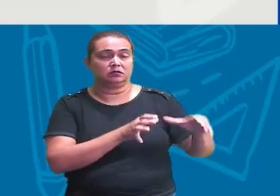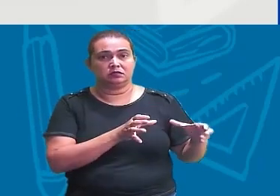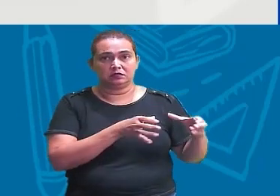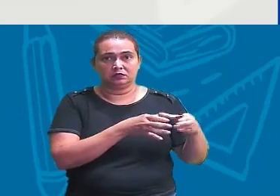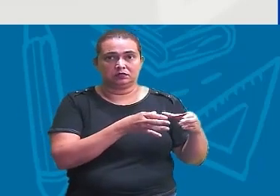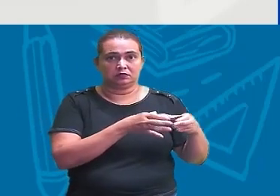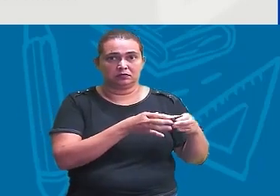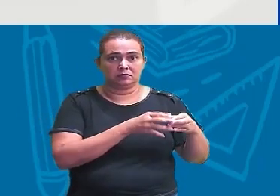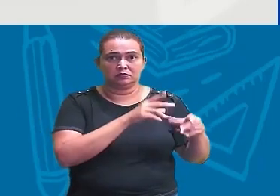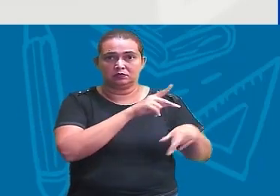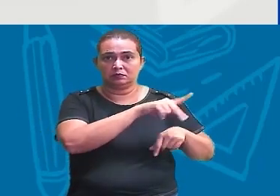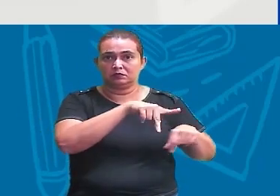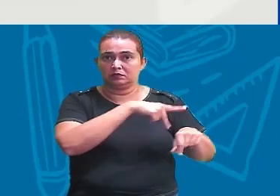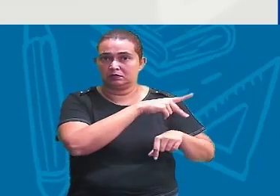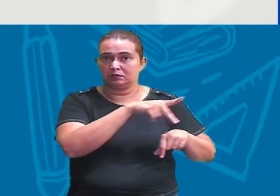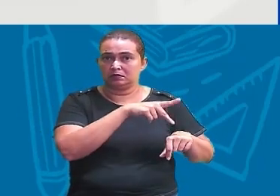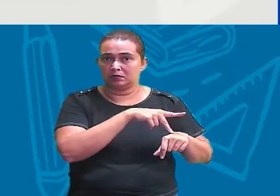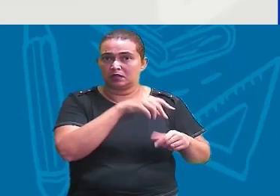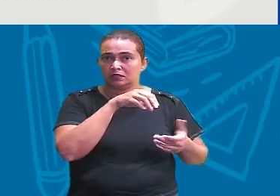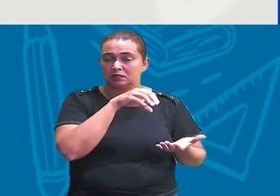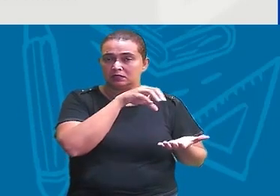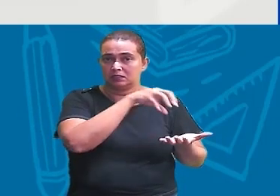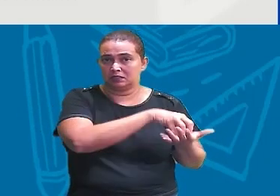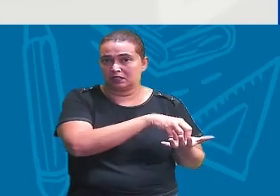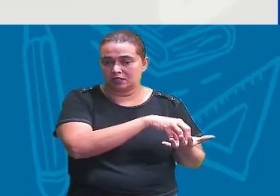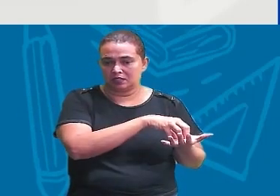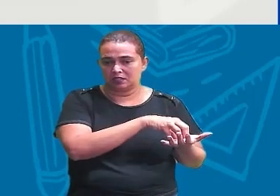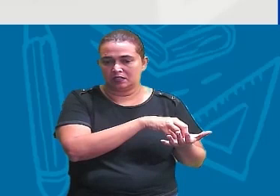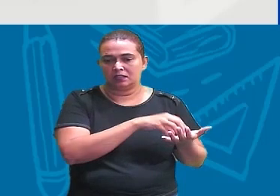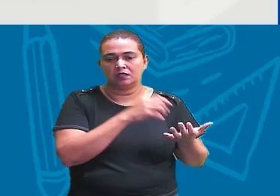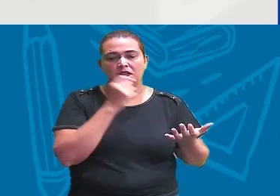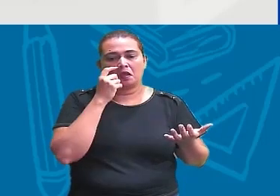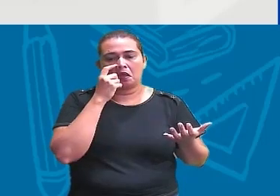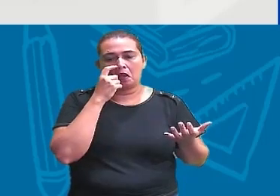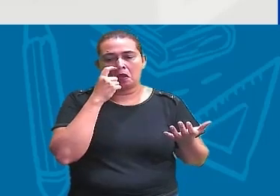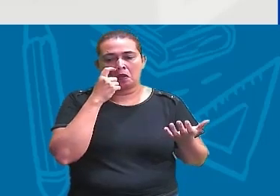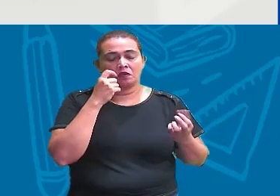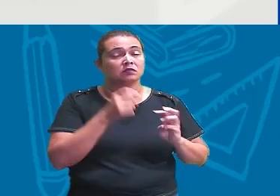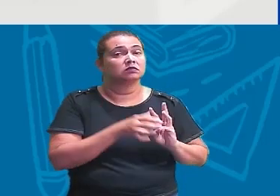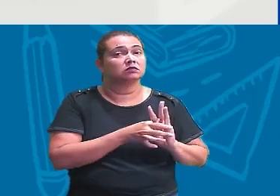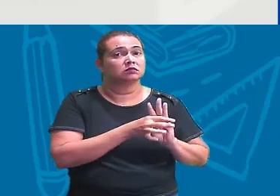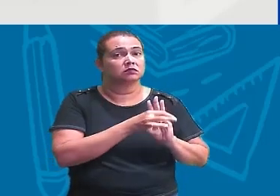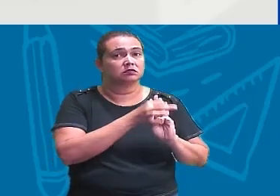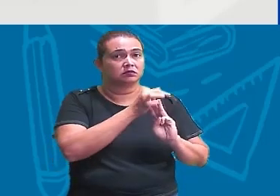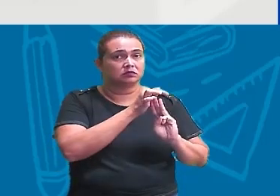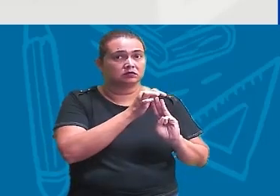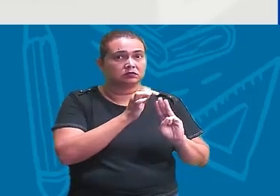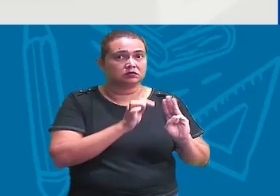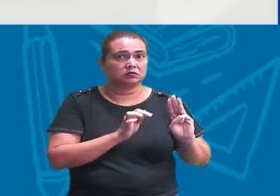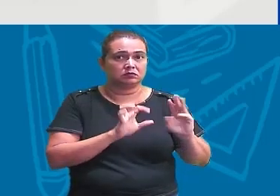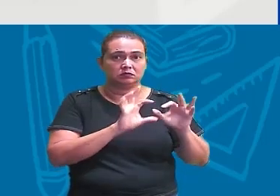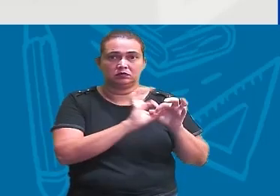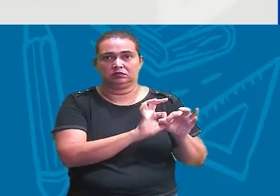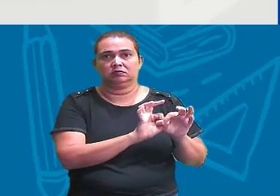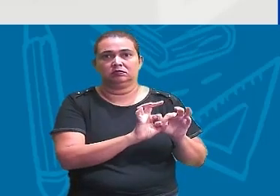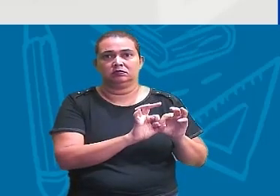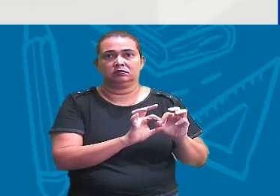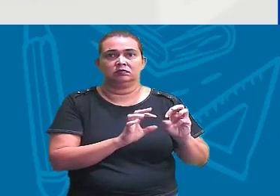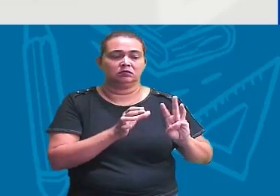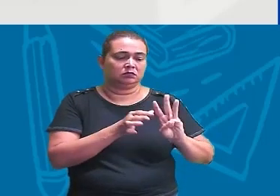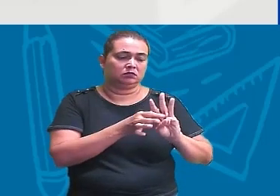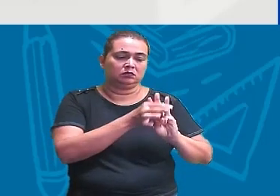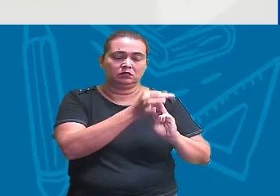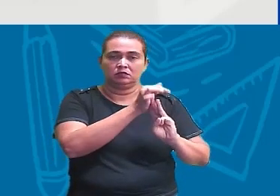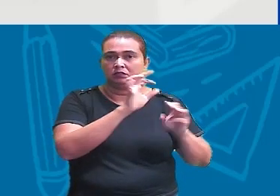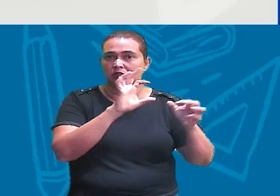potências centrais, né? Que foram chamadas durante a guerra de Tríplice Aliança. Tá? Então vamos lá, quem